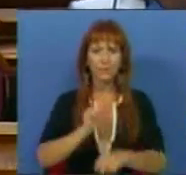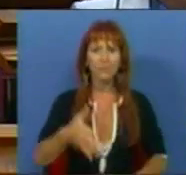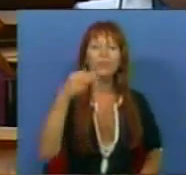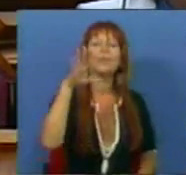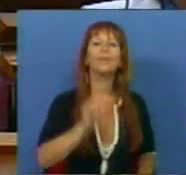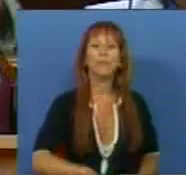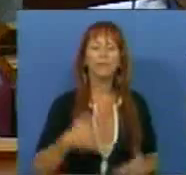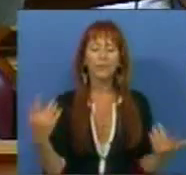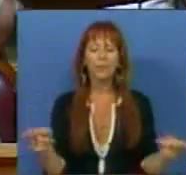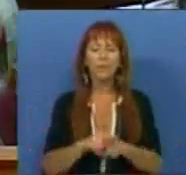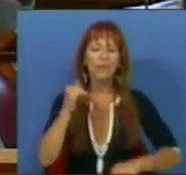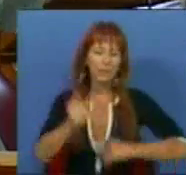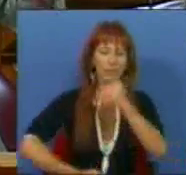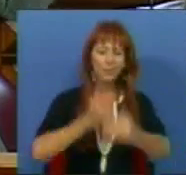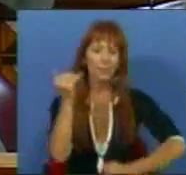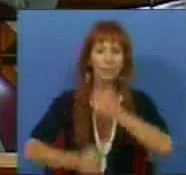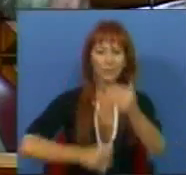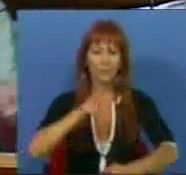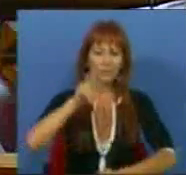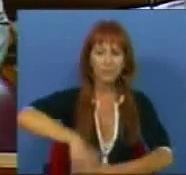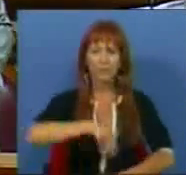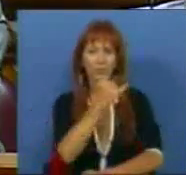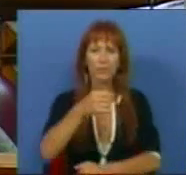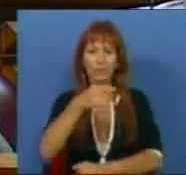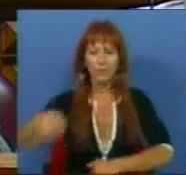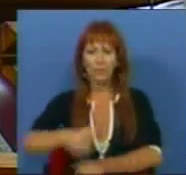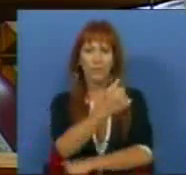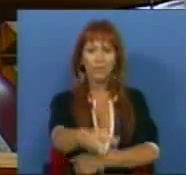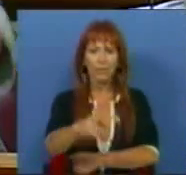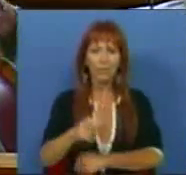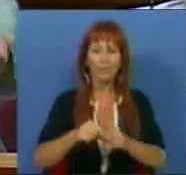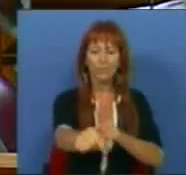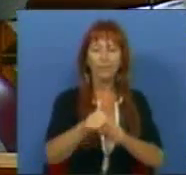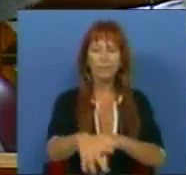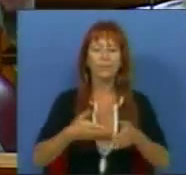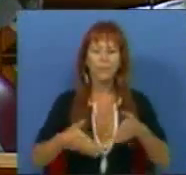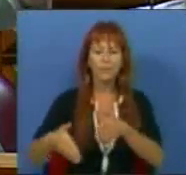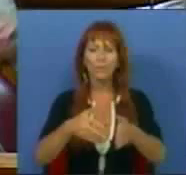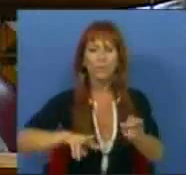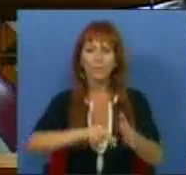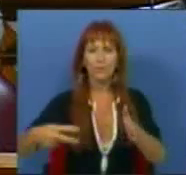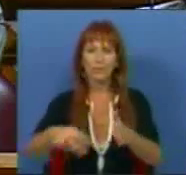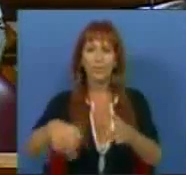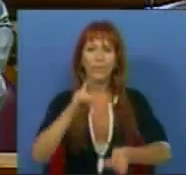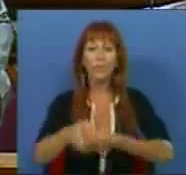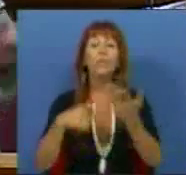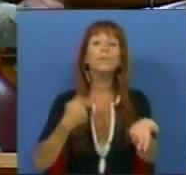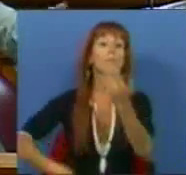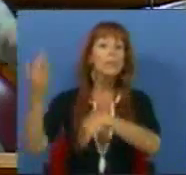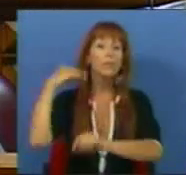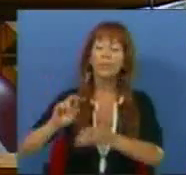Partido Socialista Avançar Portugal 2009-2013. E a linha de rumo reformista era